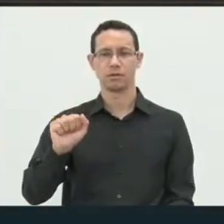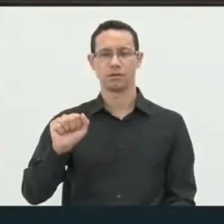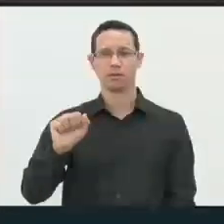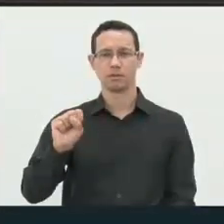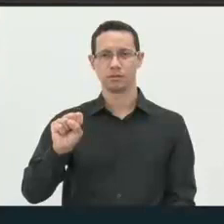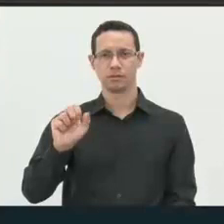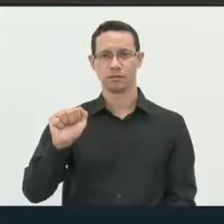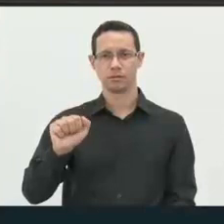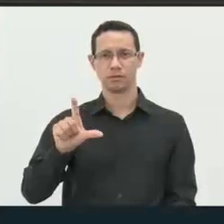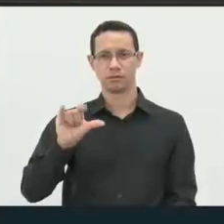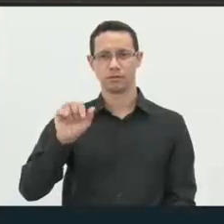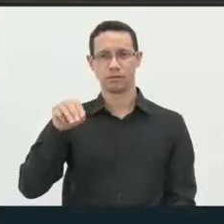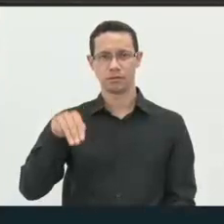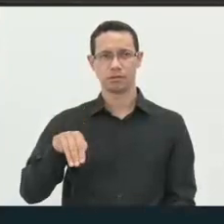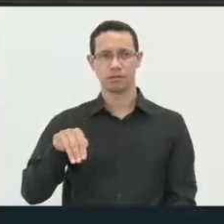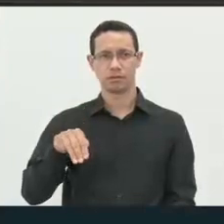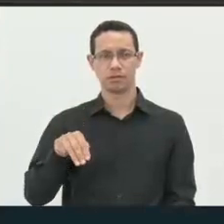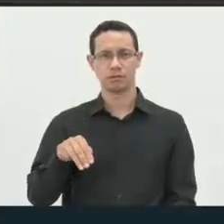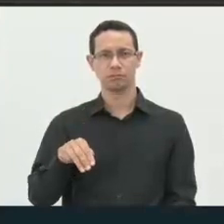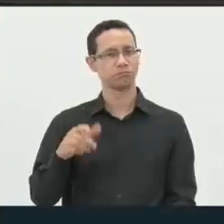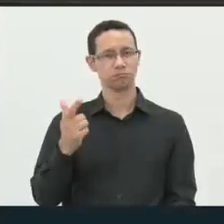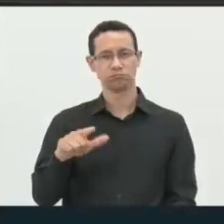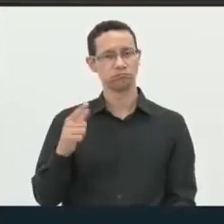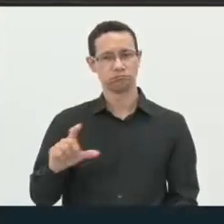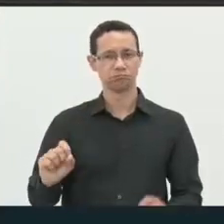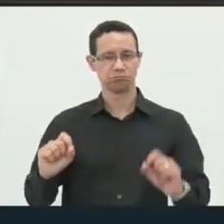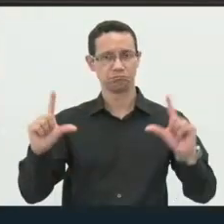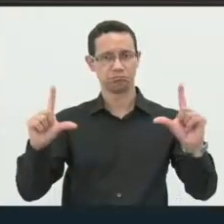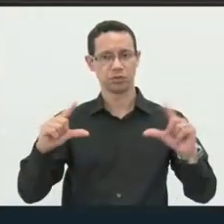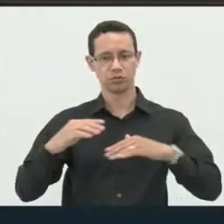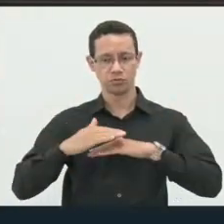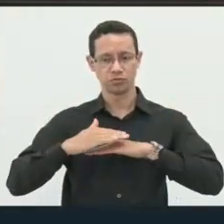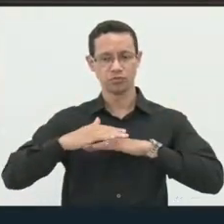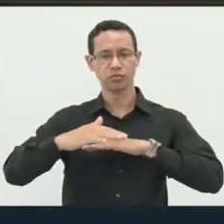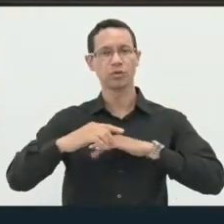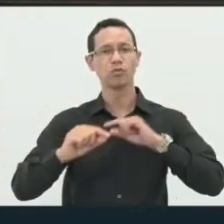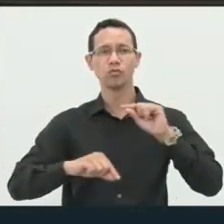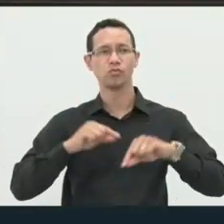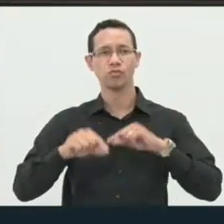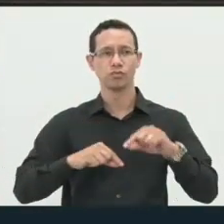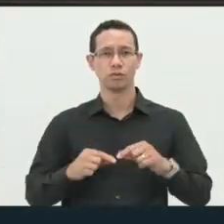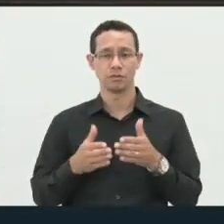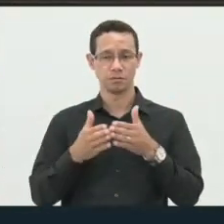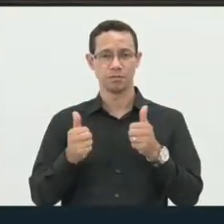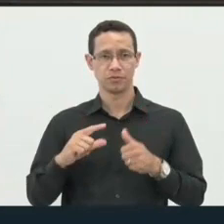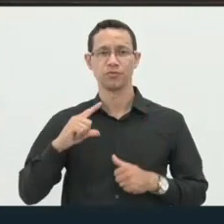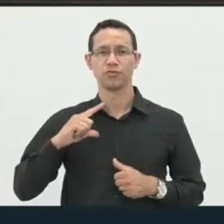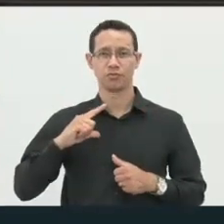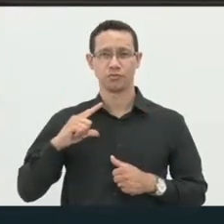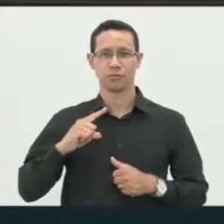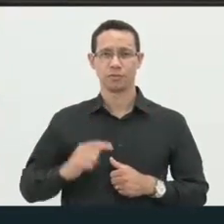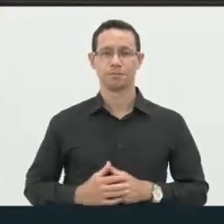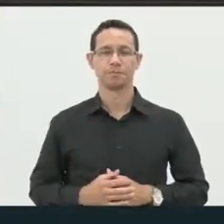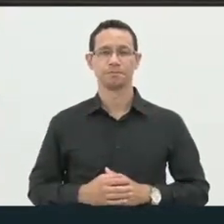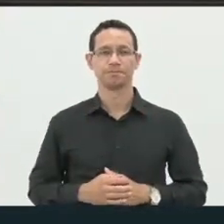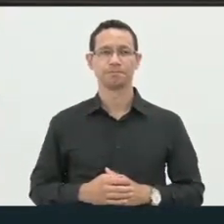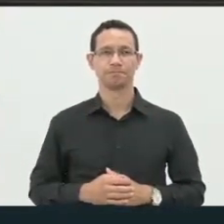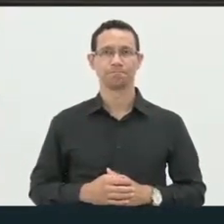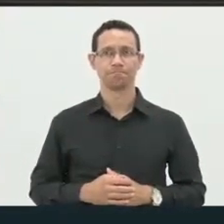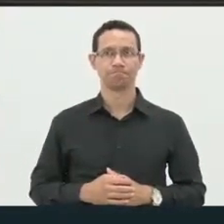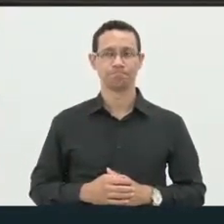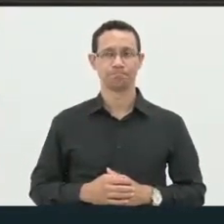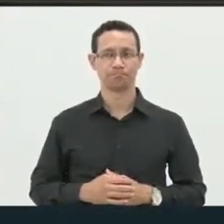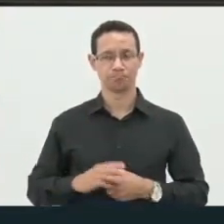nós não temos ali uma sinalização de solo isso é um pedido que os perueiros